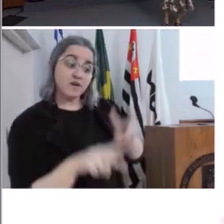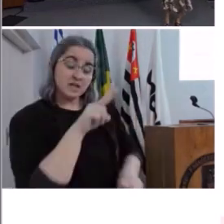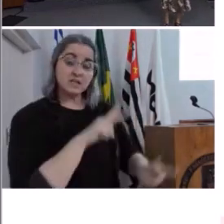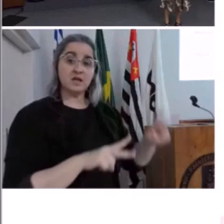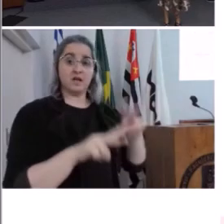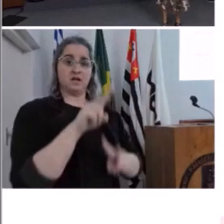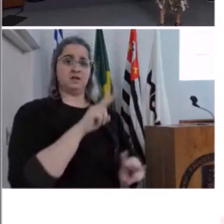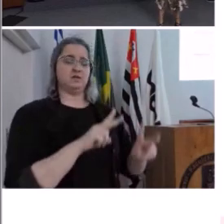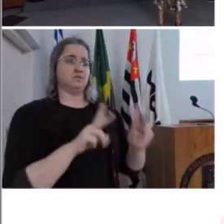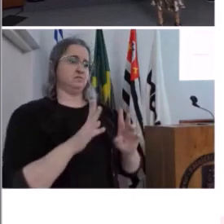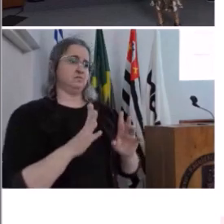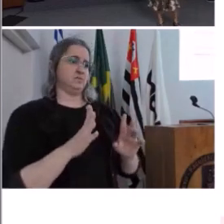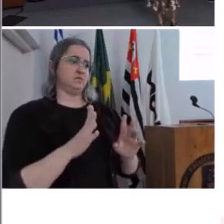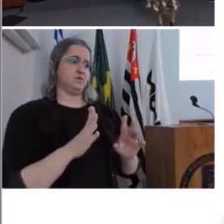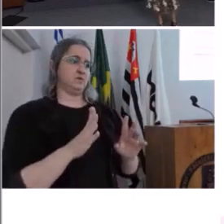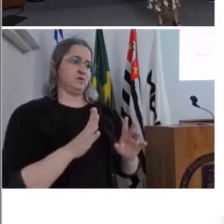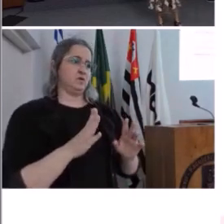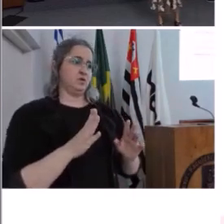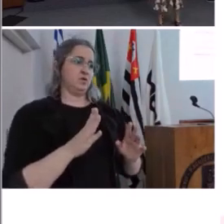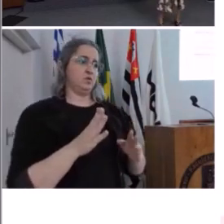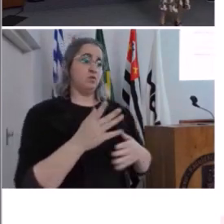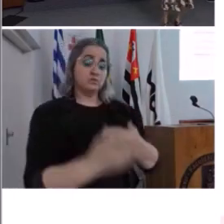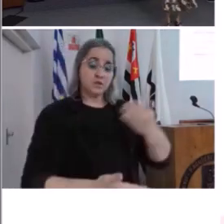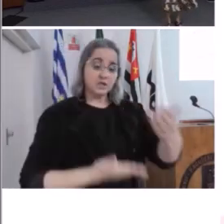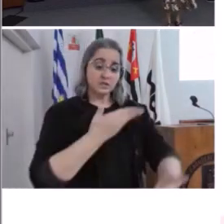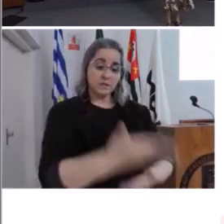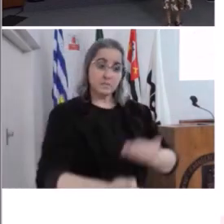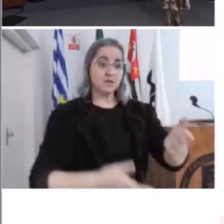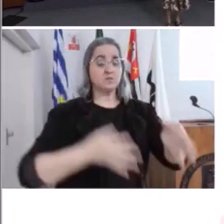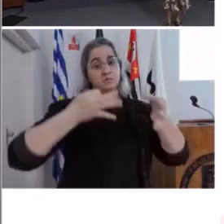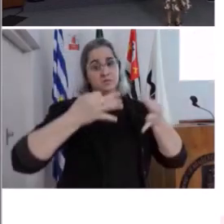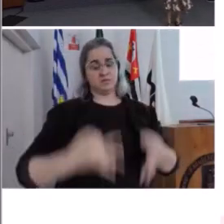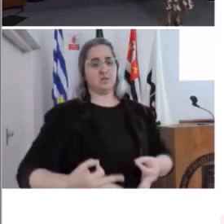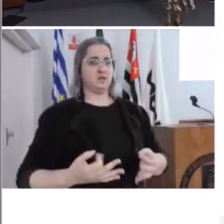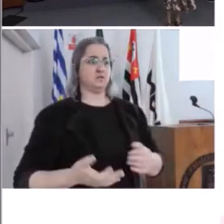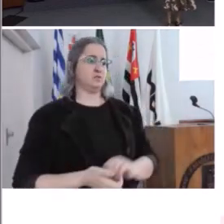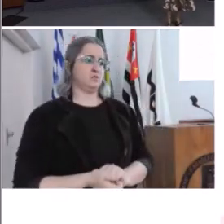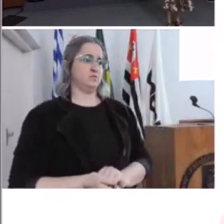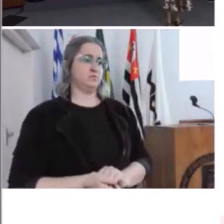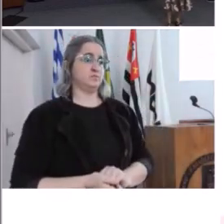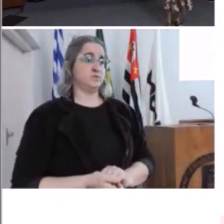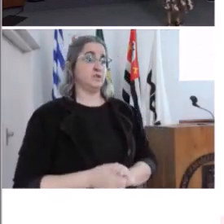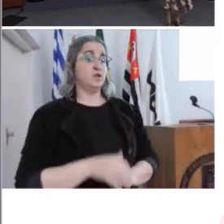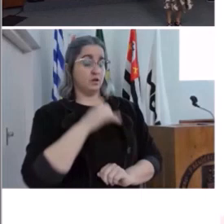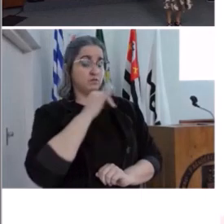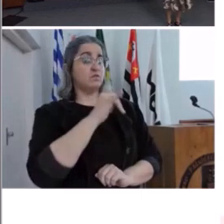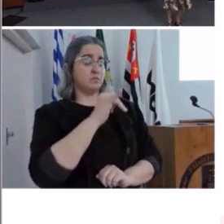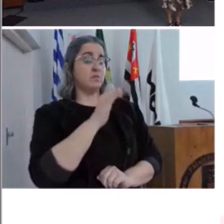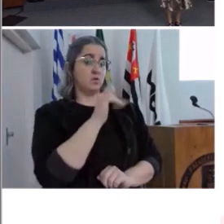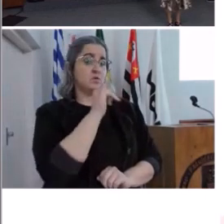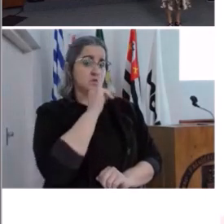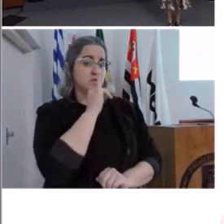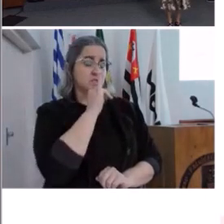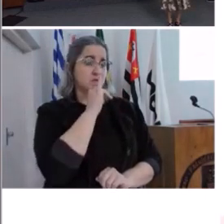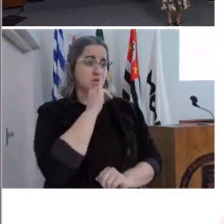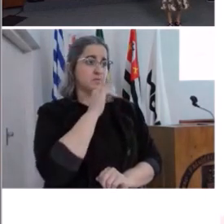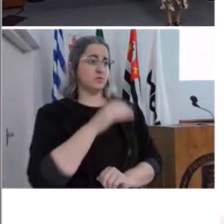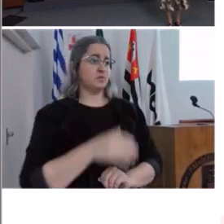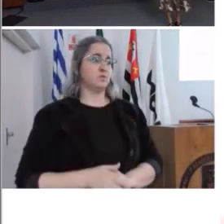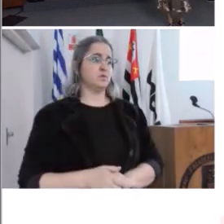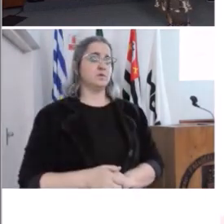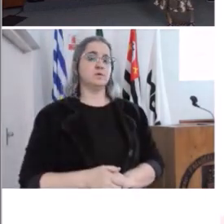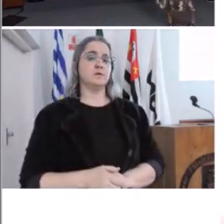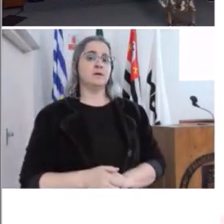Sem diagnóstico, a gente não tem como você fazer qualquer tipo de planejamento. Né? E eu vou dar alguns casos aqui, né, para dar